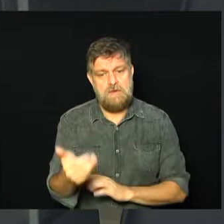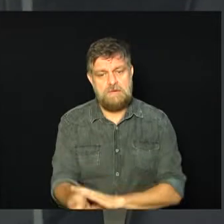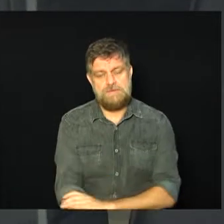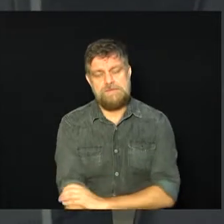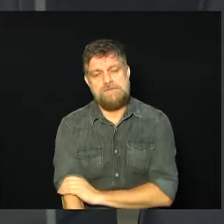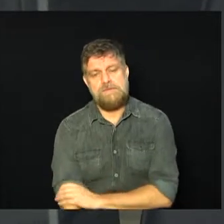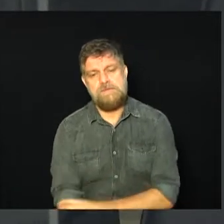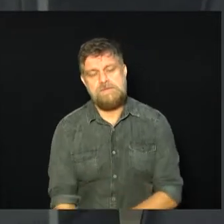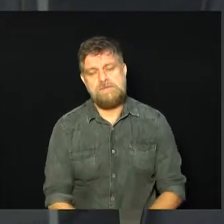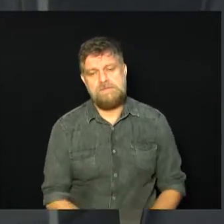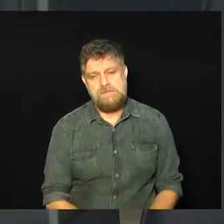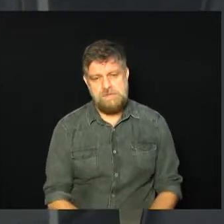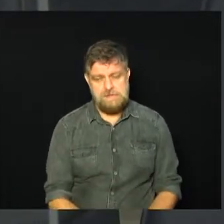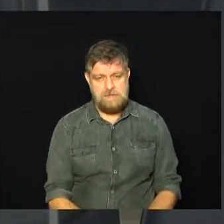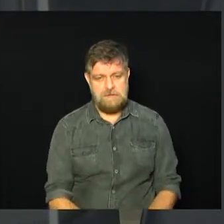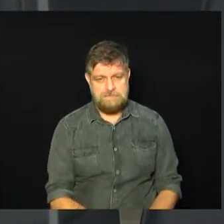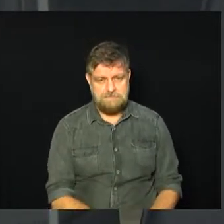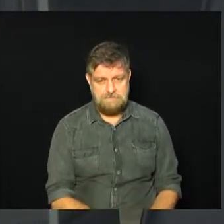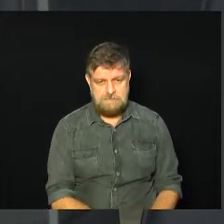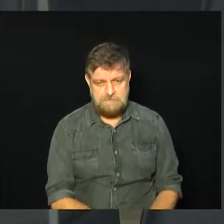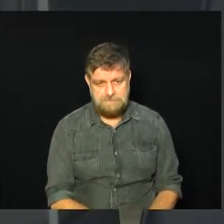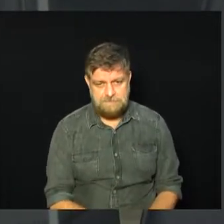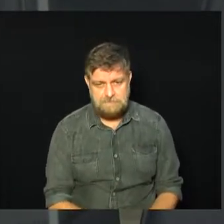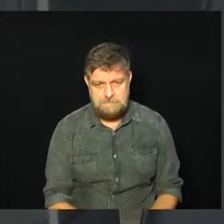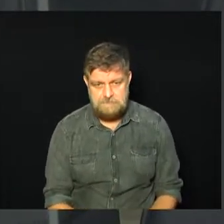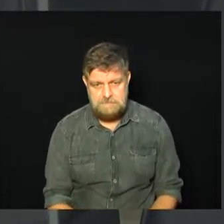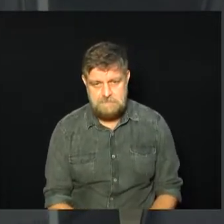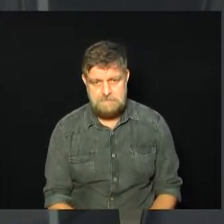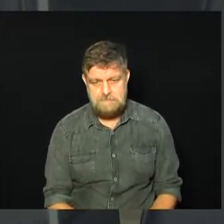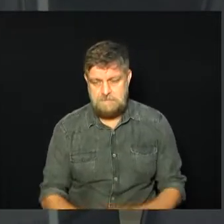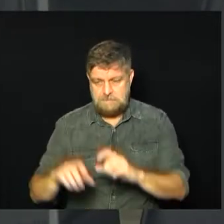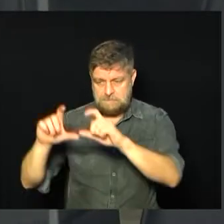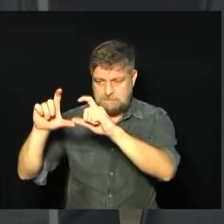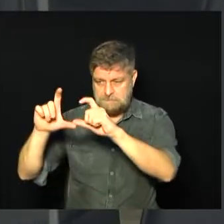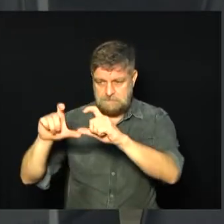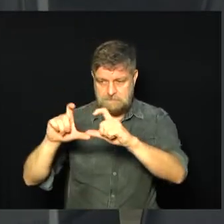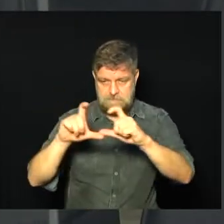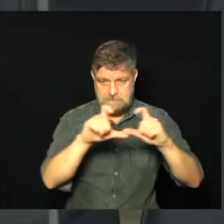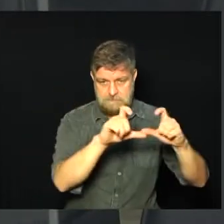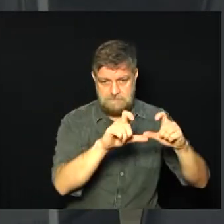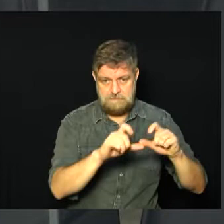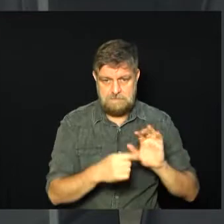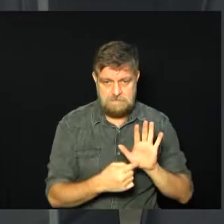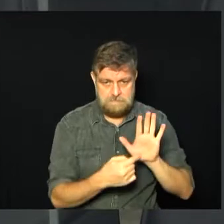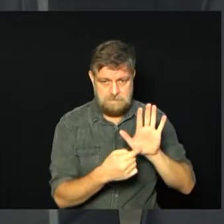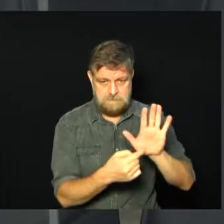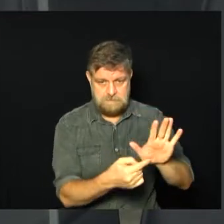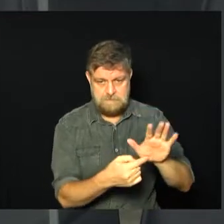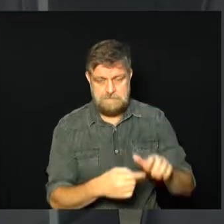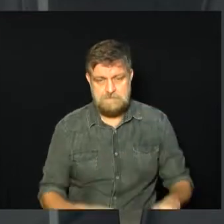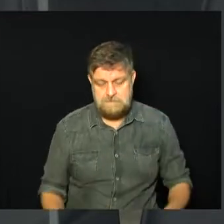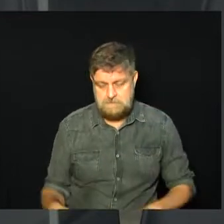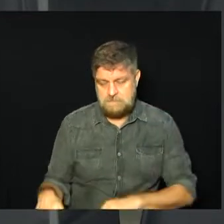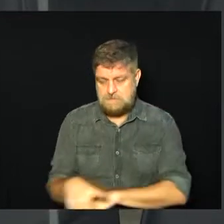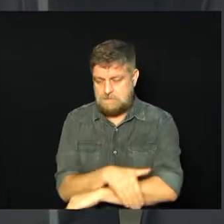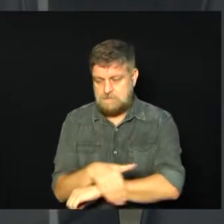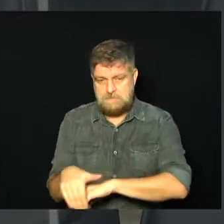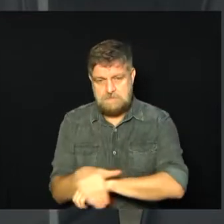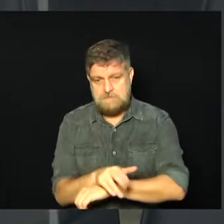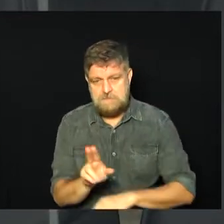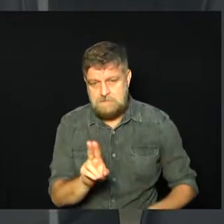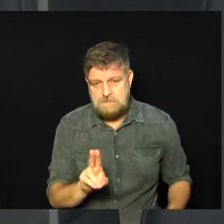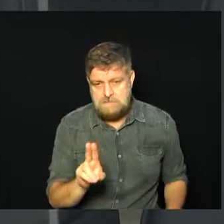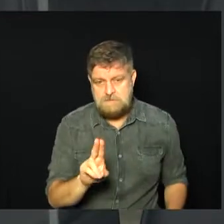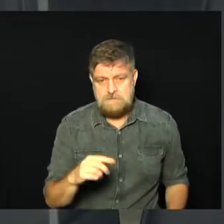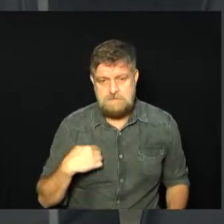E aí, por exemplo, as fotos usadas nos exemplos das larguras das ruas, isso aí a gente